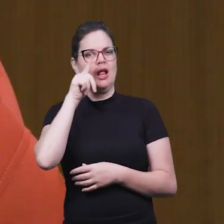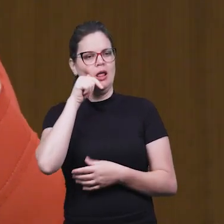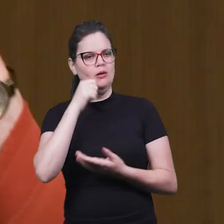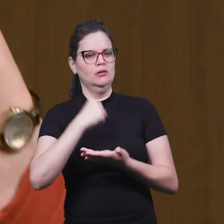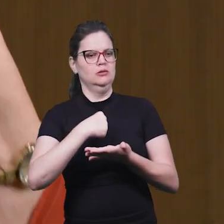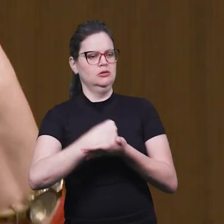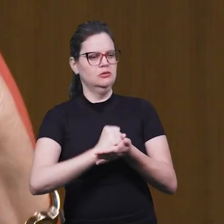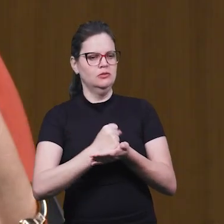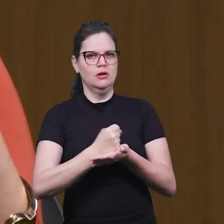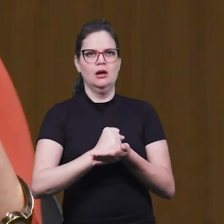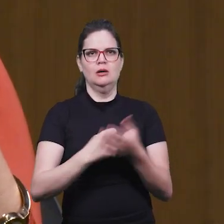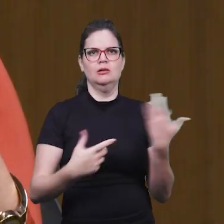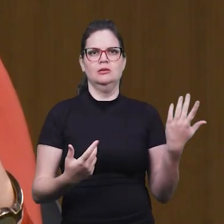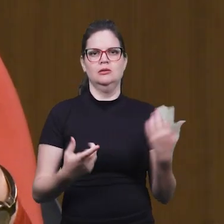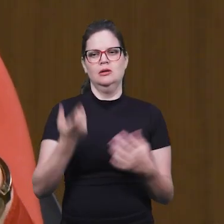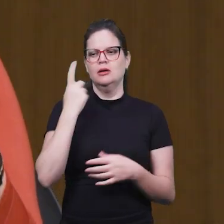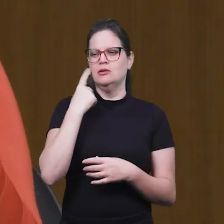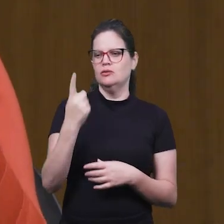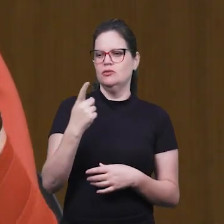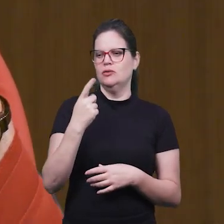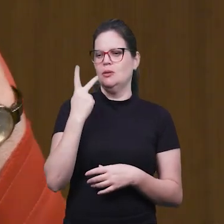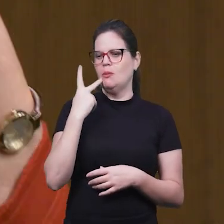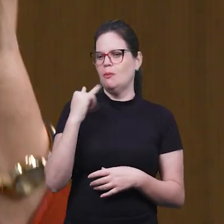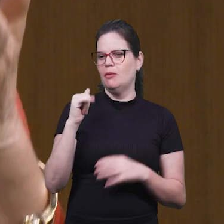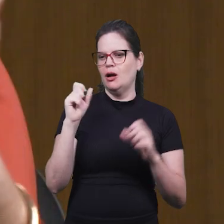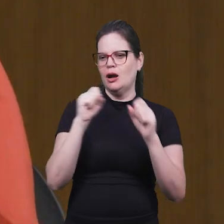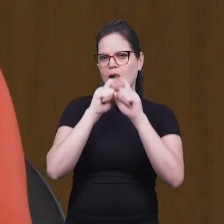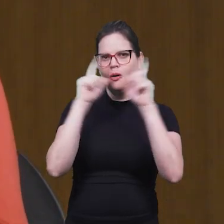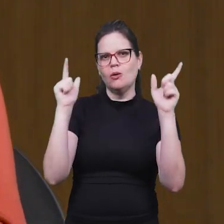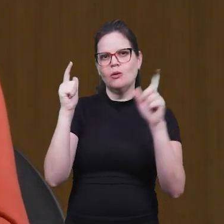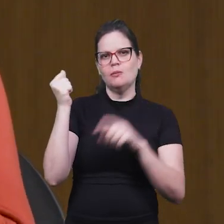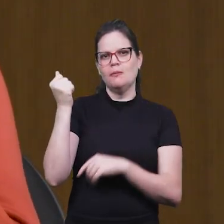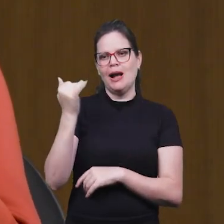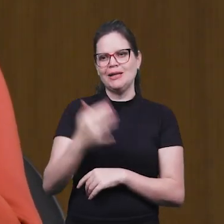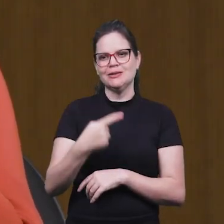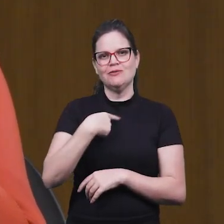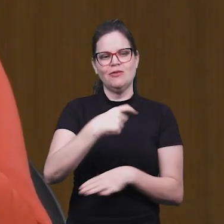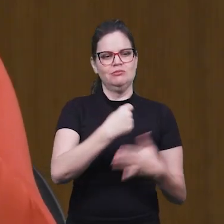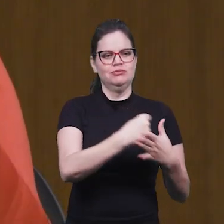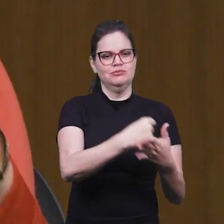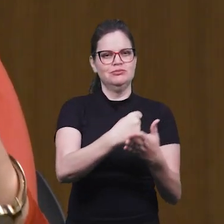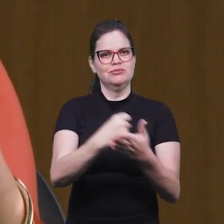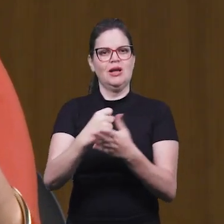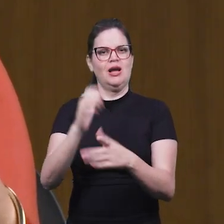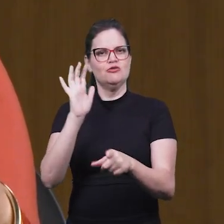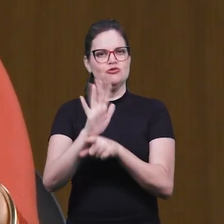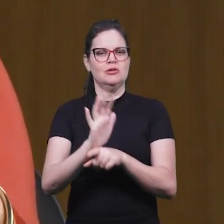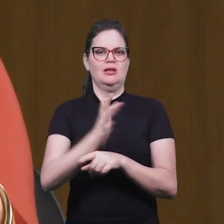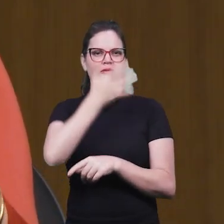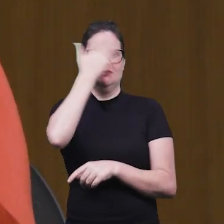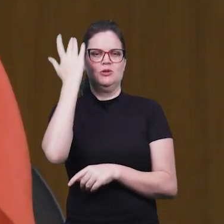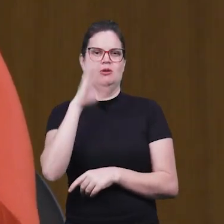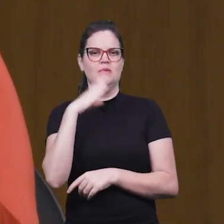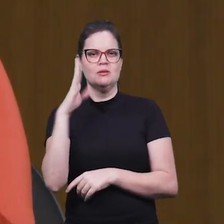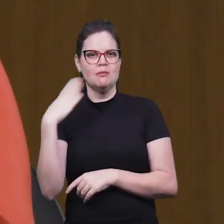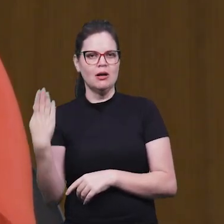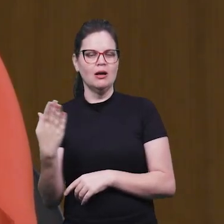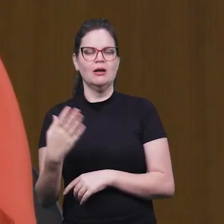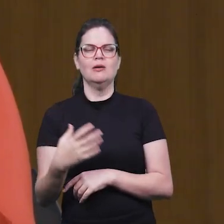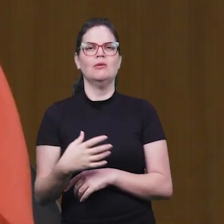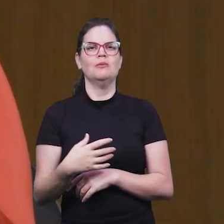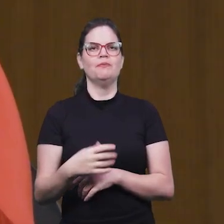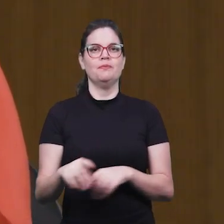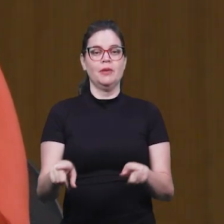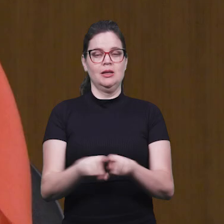pai acordar de madrugada para socorrer as pessoas. Inclusive, teve um